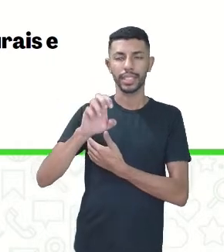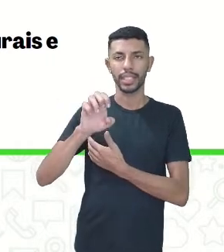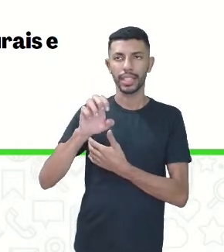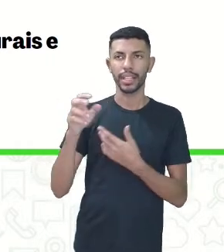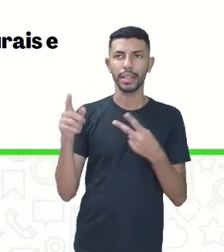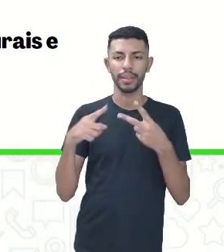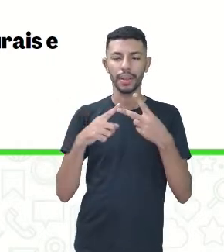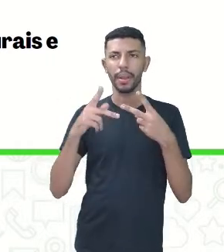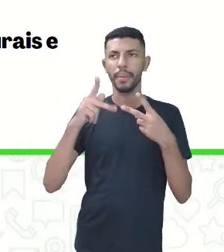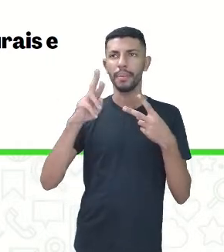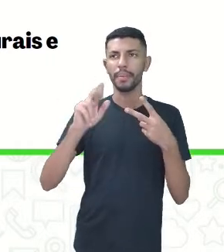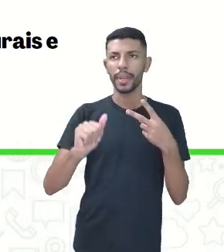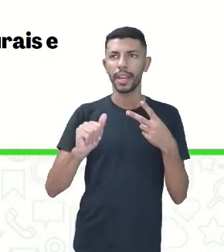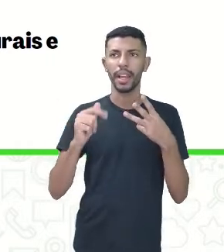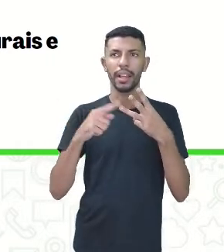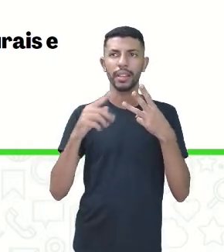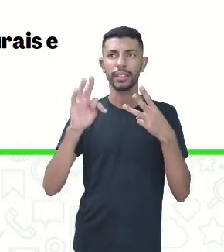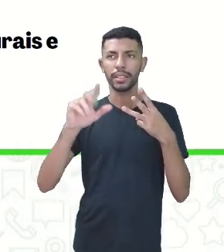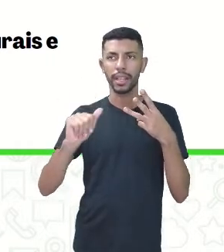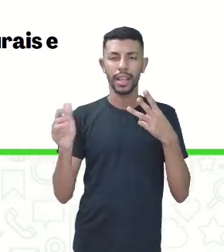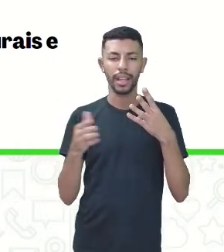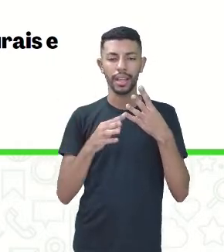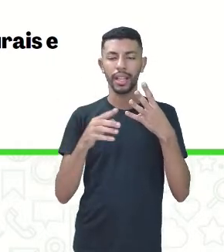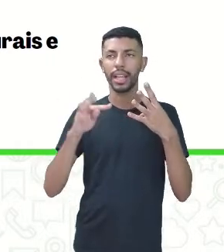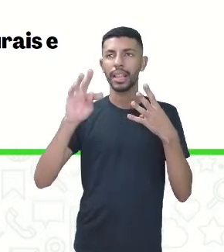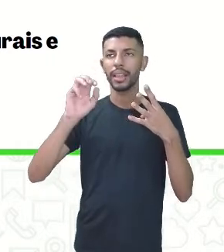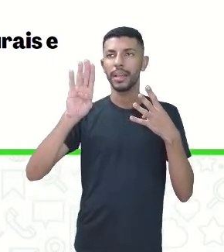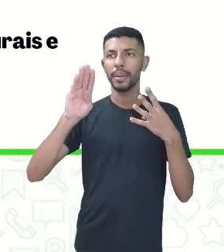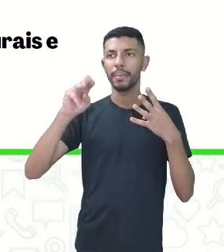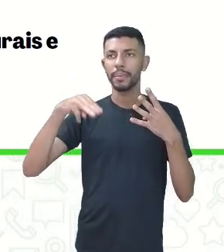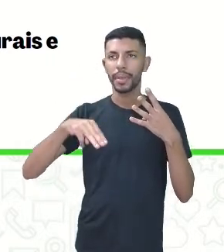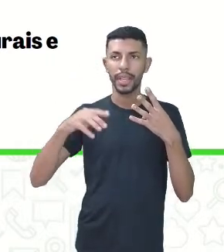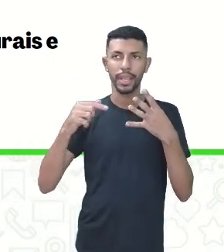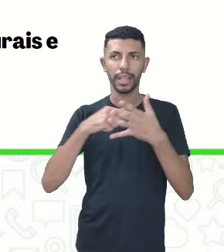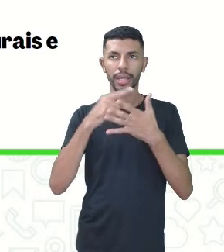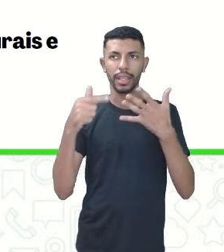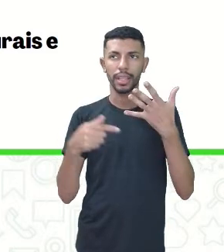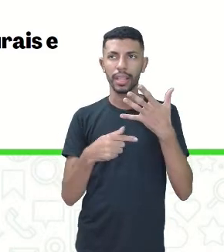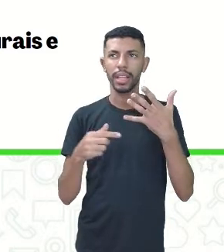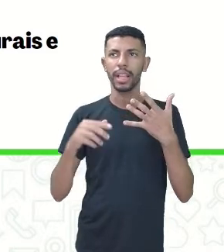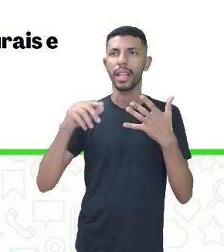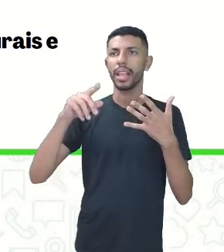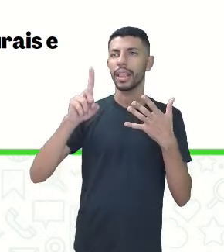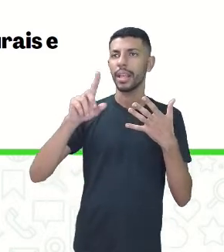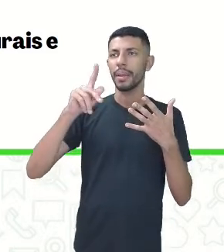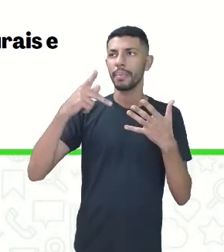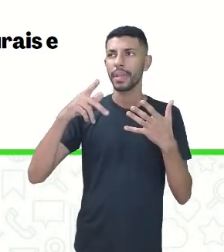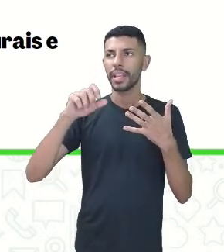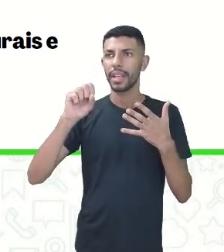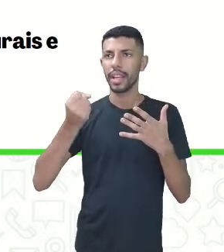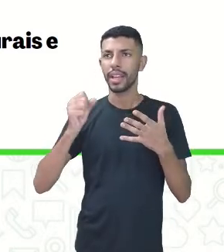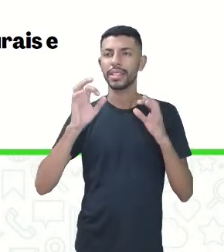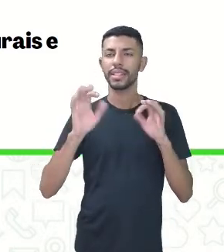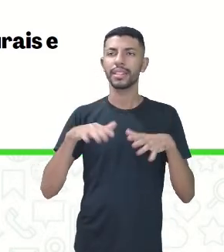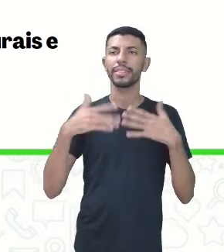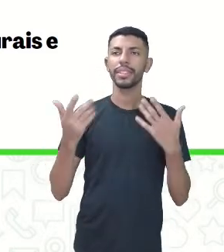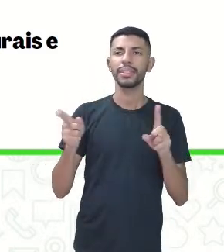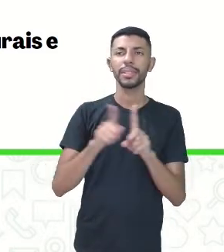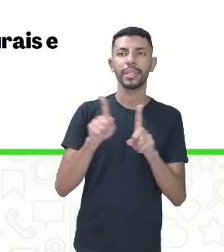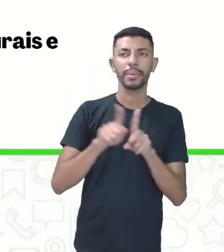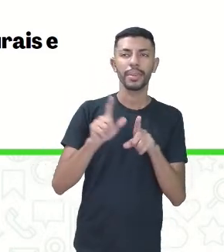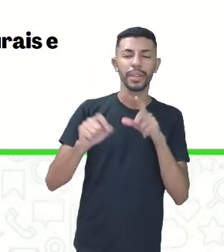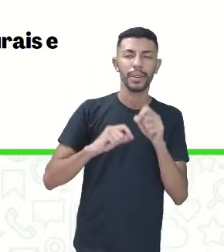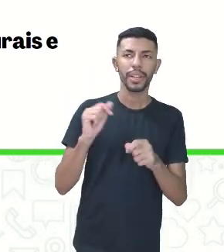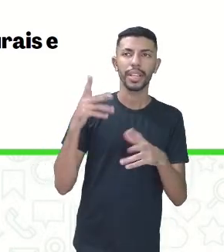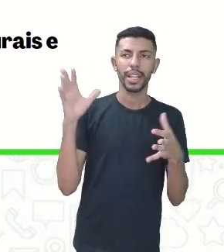Também, DPS, quer dizer, depois, TMG, o quê? Tamo junto, não é isso? E também está sujeita a mudanças